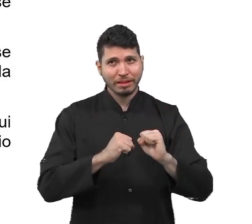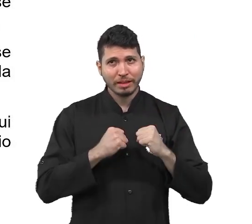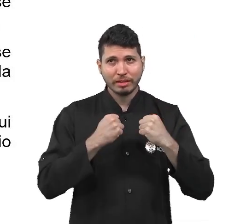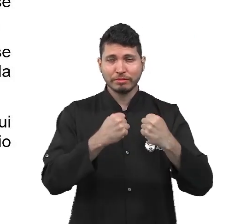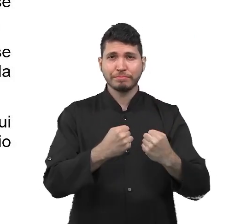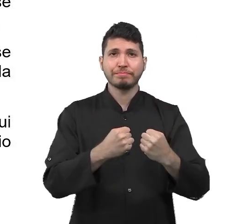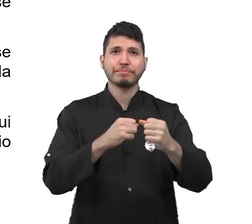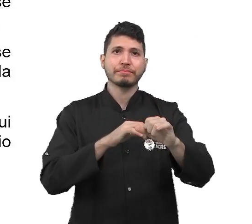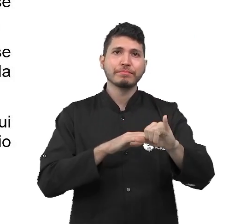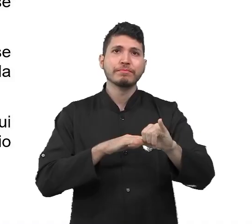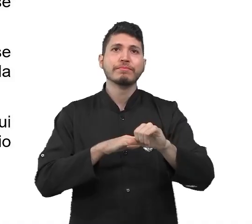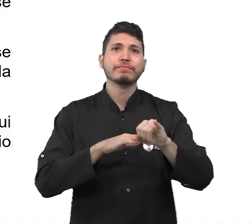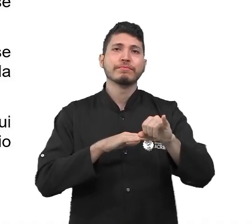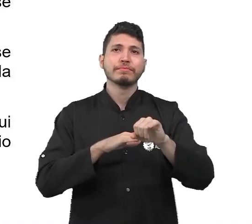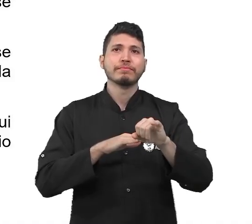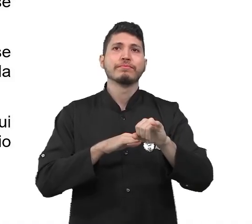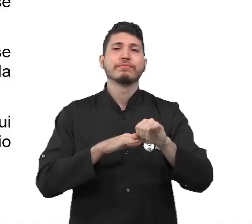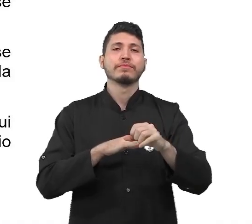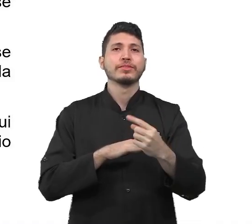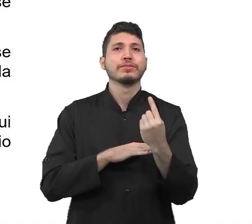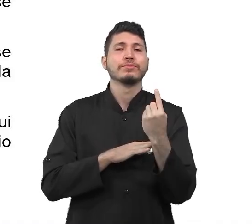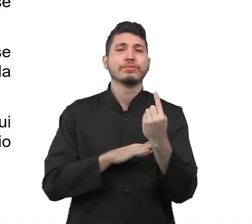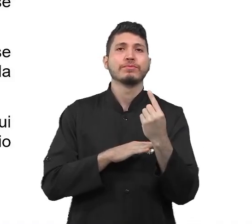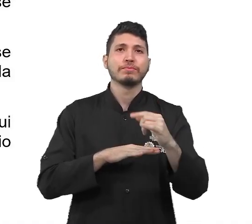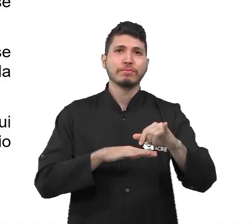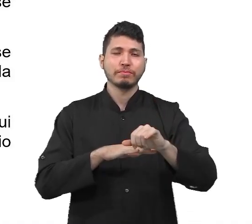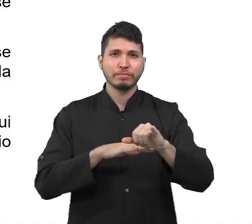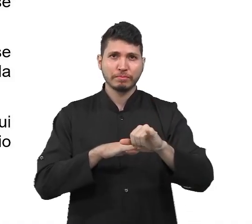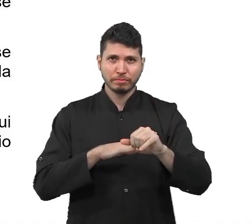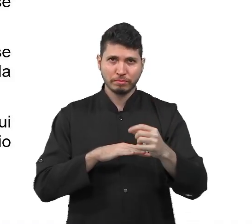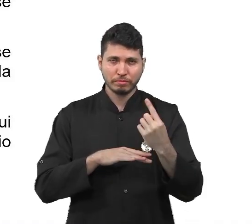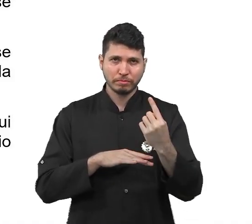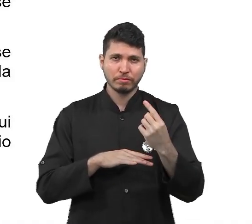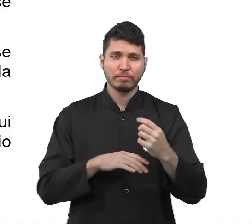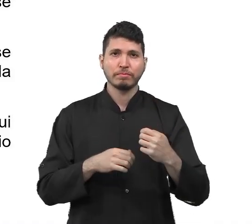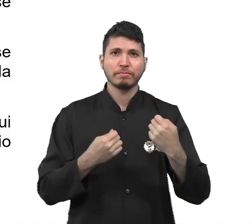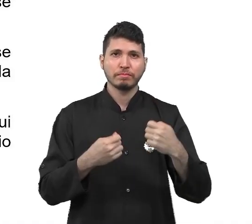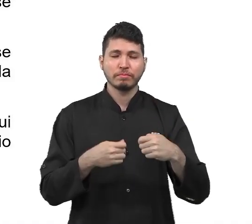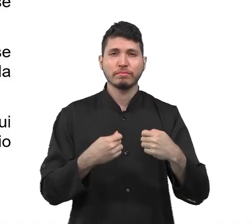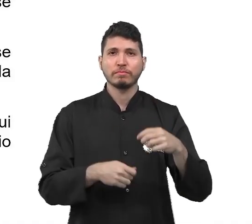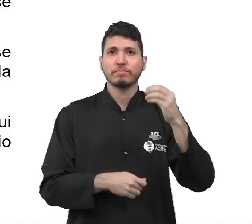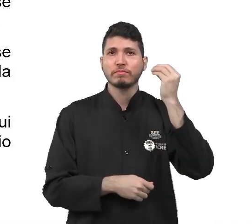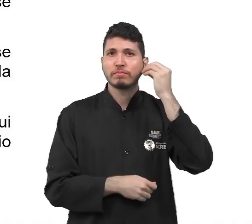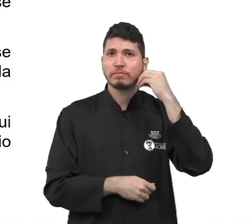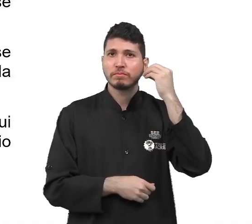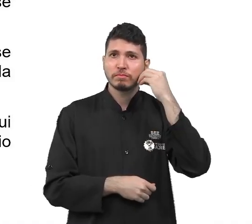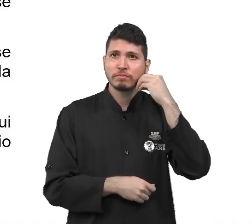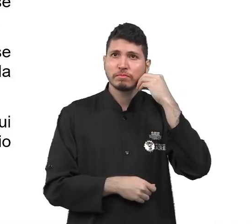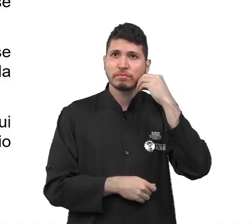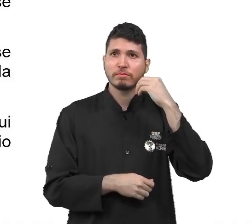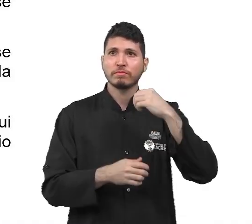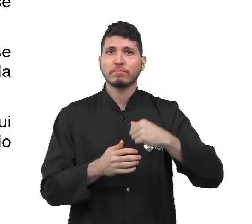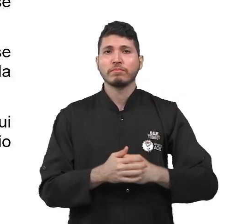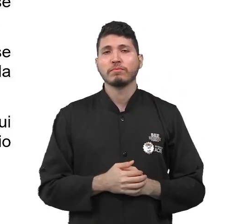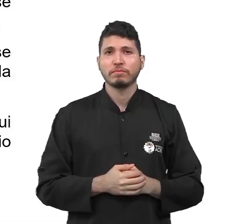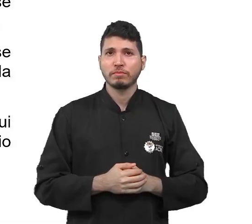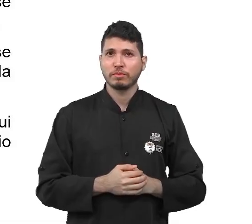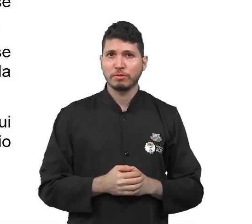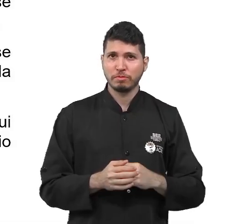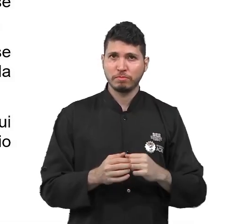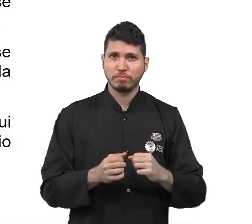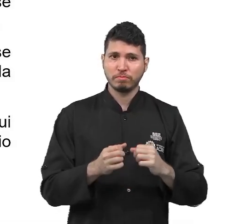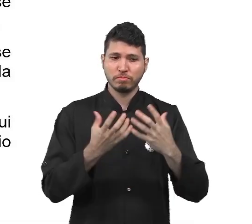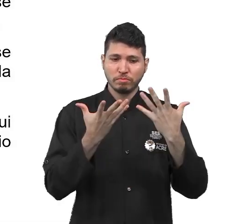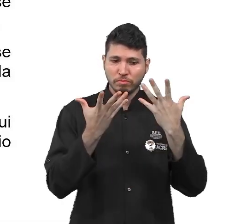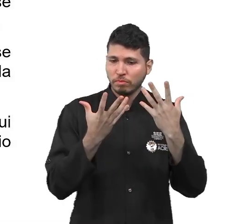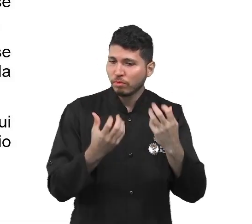defende que uma hipótese científica deve ser testável e passível de ser